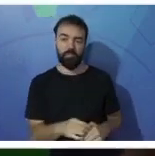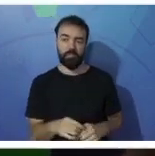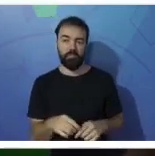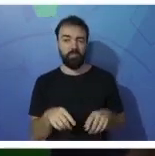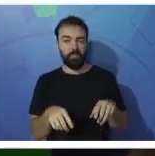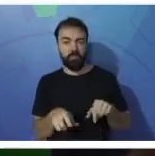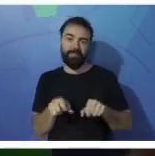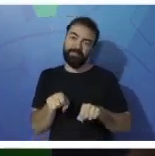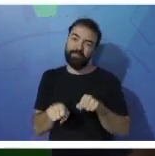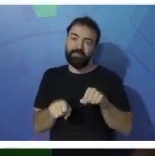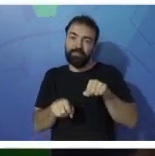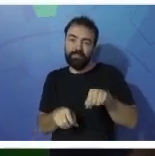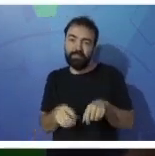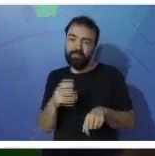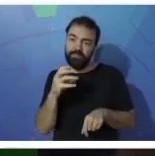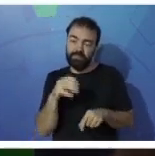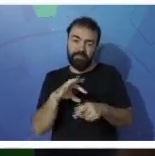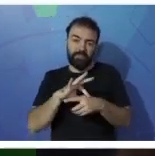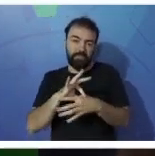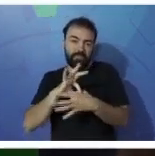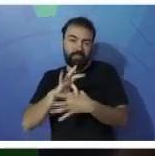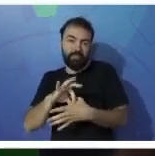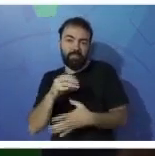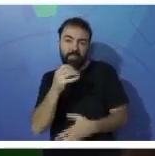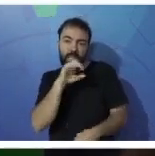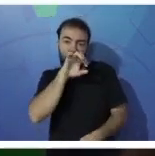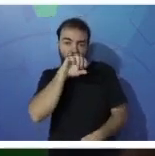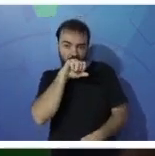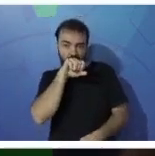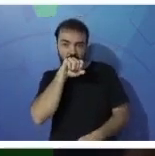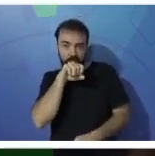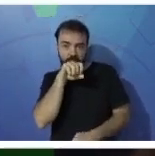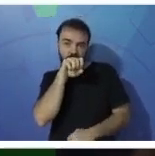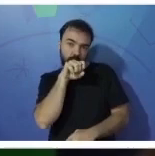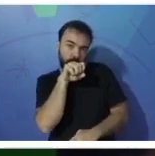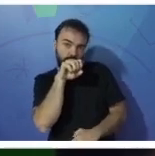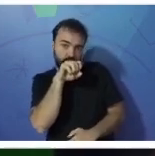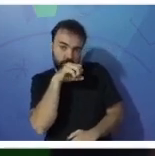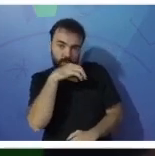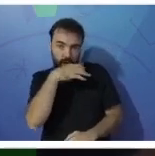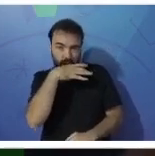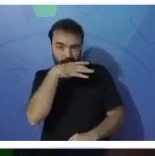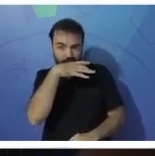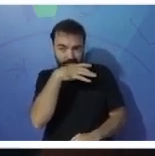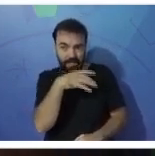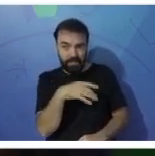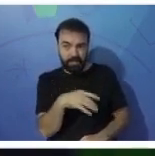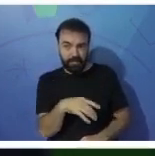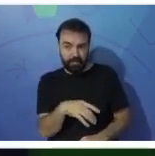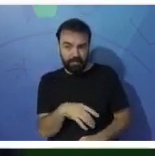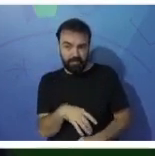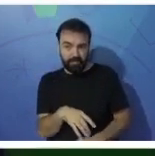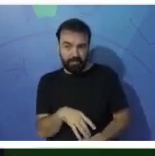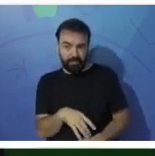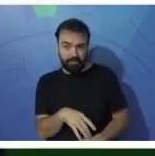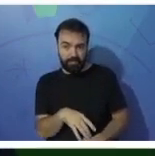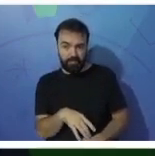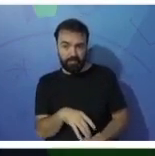vinha passeando com um pedaço de carne, né, na sua boca, que por sinal era uma carne, olha